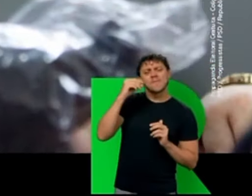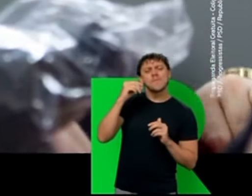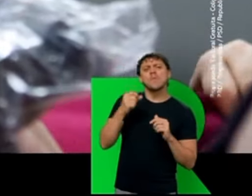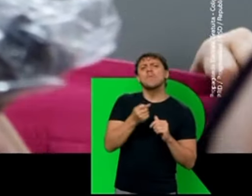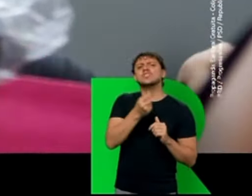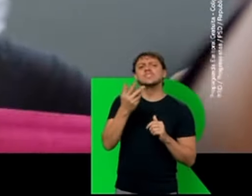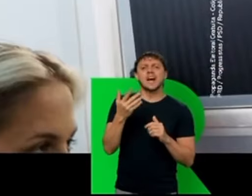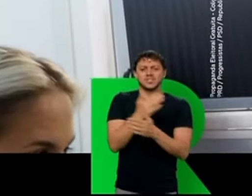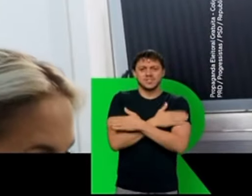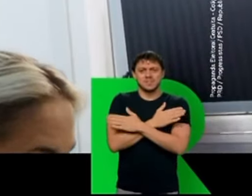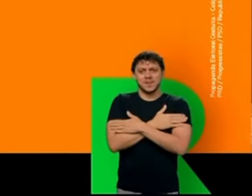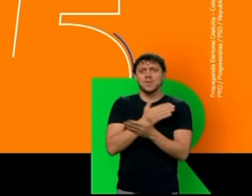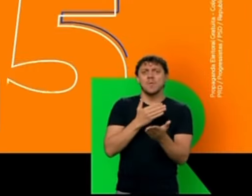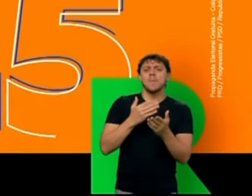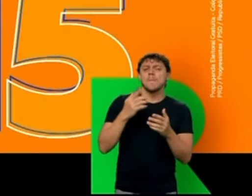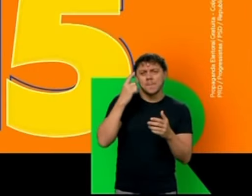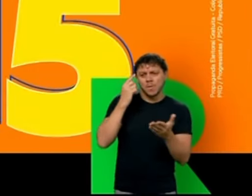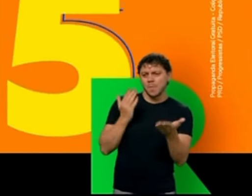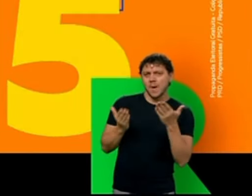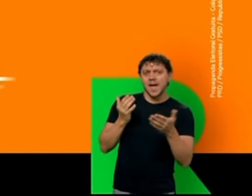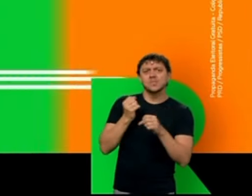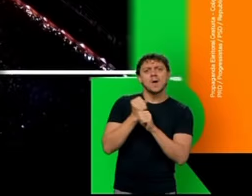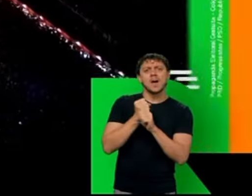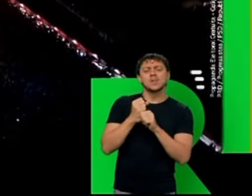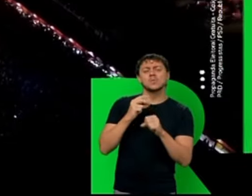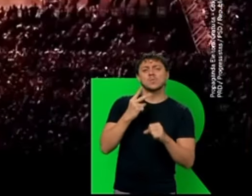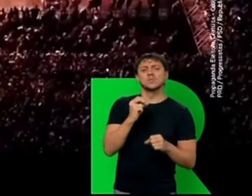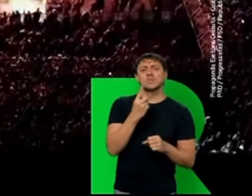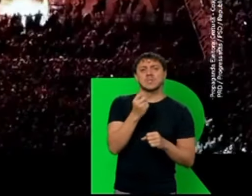de desemprego desde 2015.